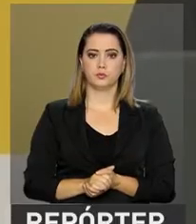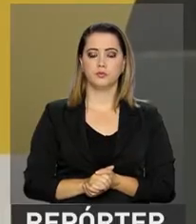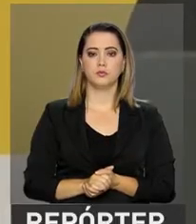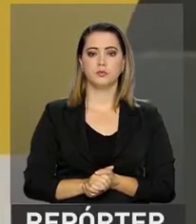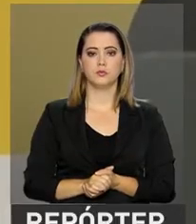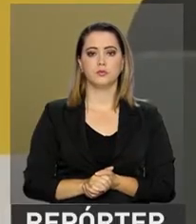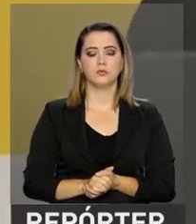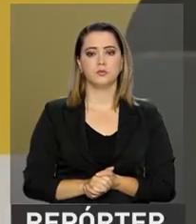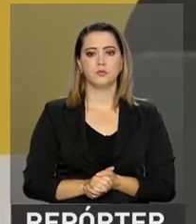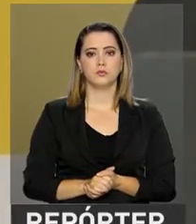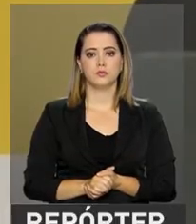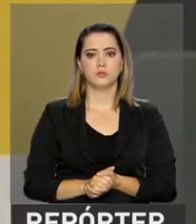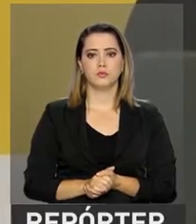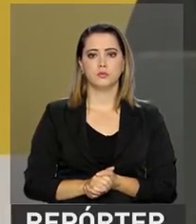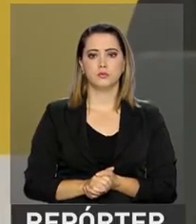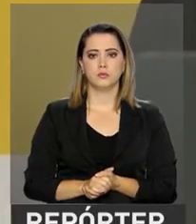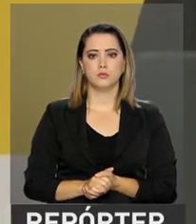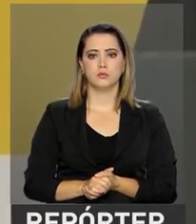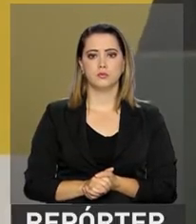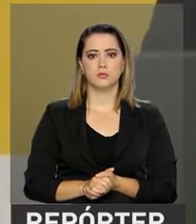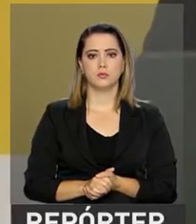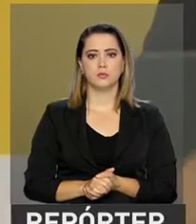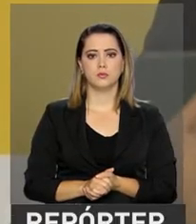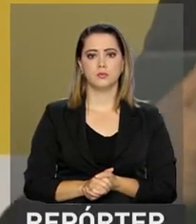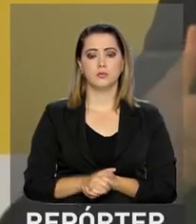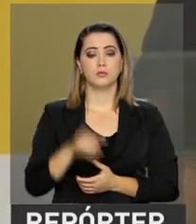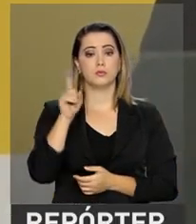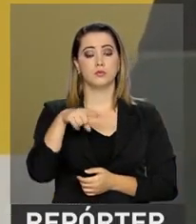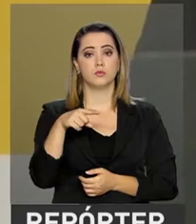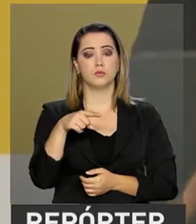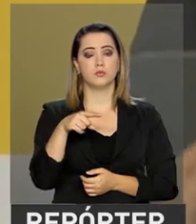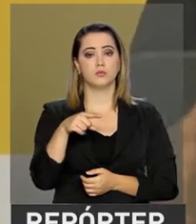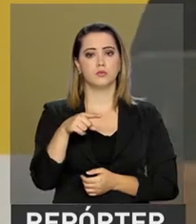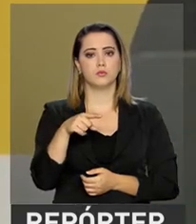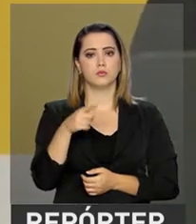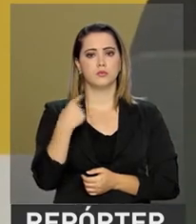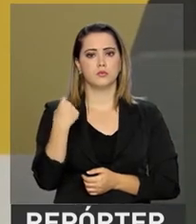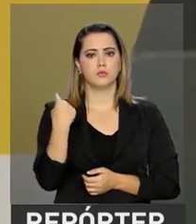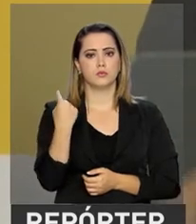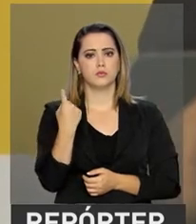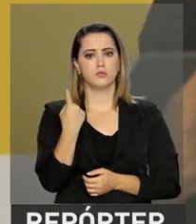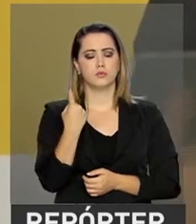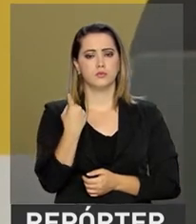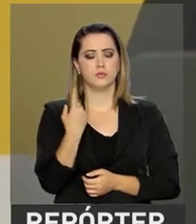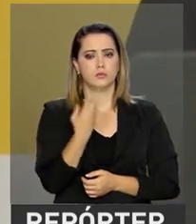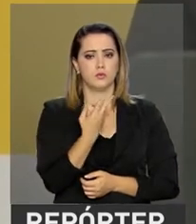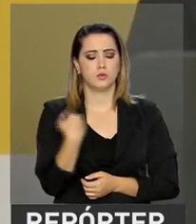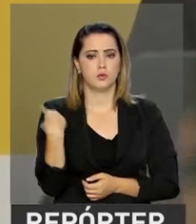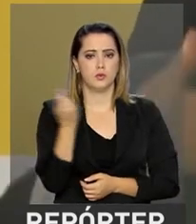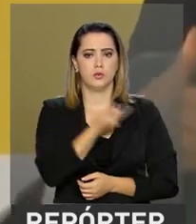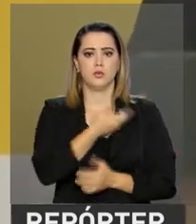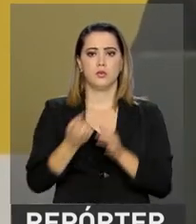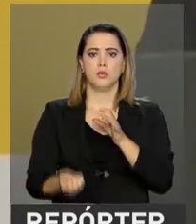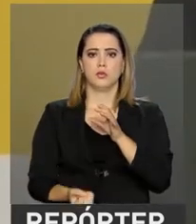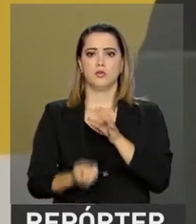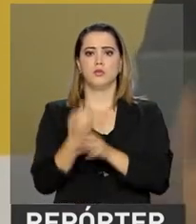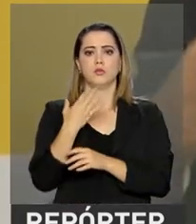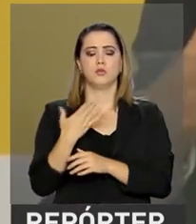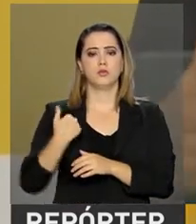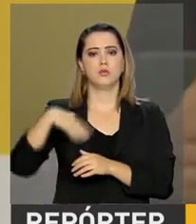um resultado muito importante político nós esperamos dessa forma só que nós criamos mais